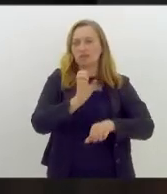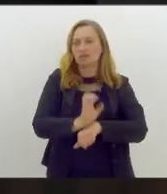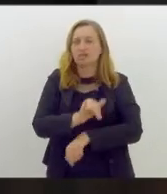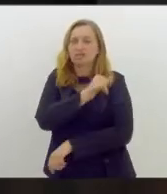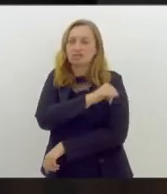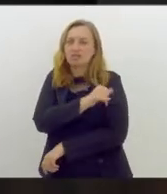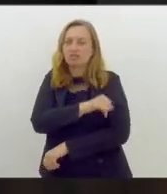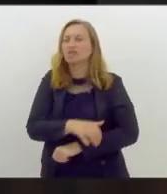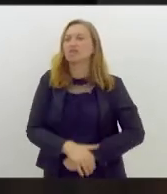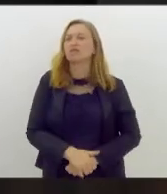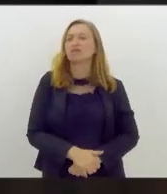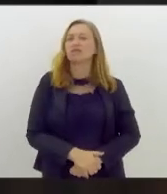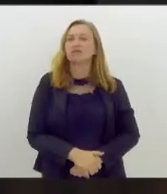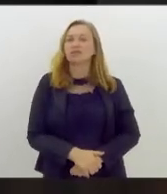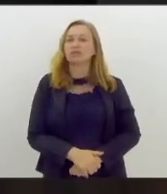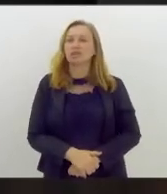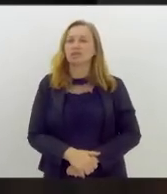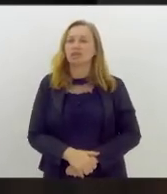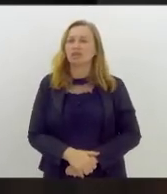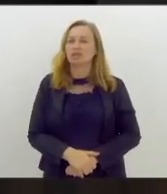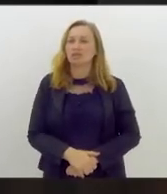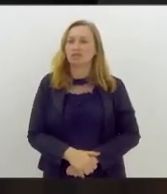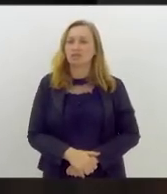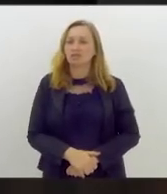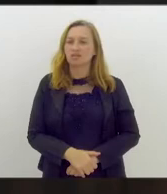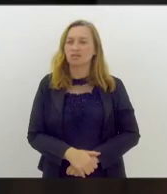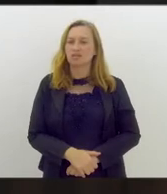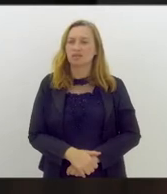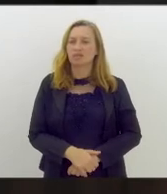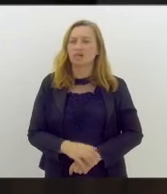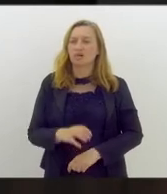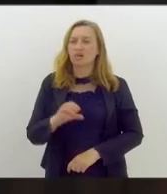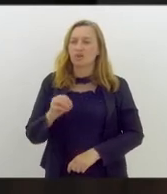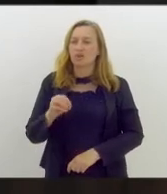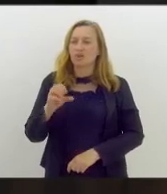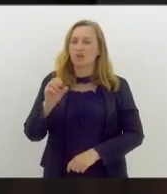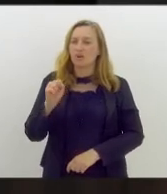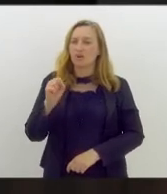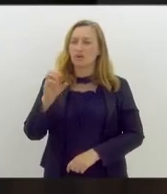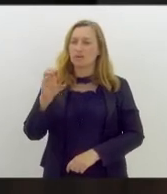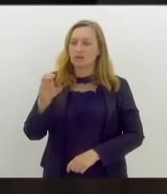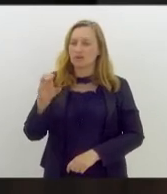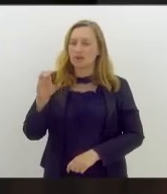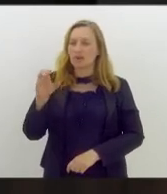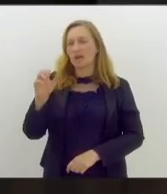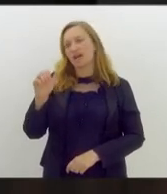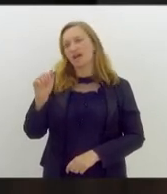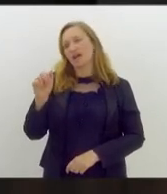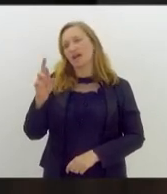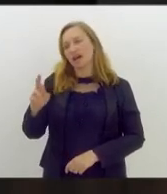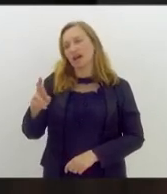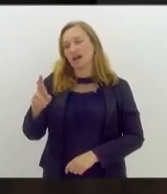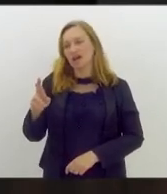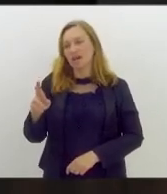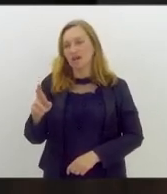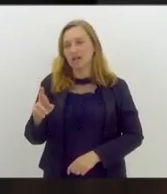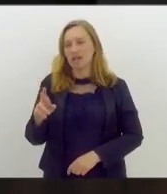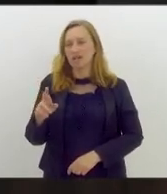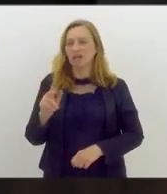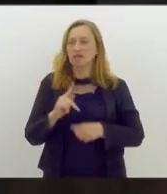do Estado do Rio de Janeiro, do excelentíssimo senhor Oscar Bittencourt Neto, procurador